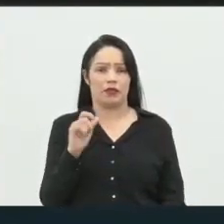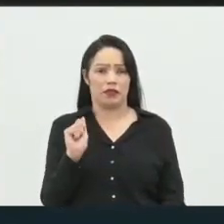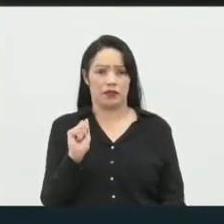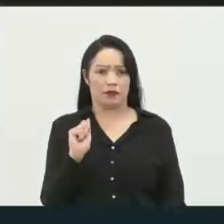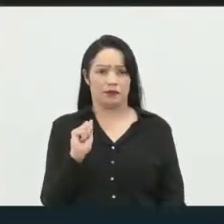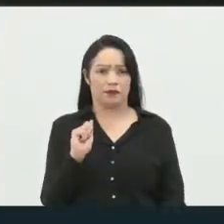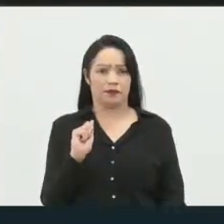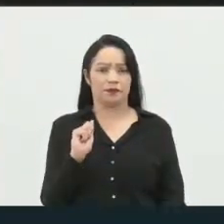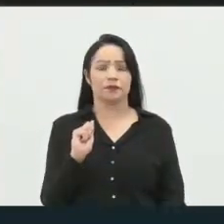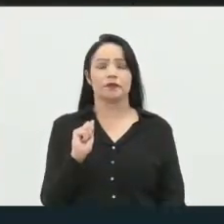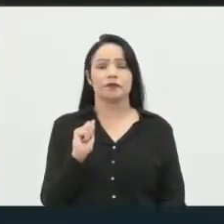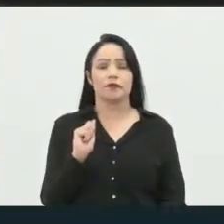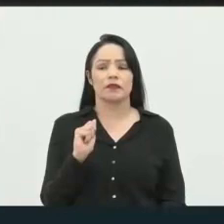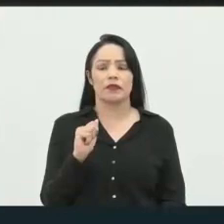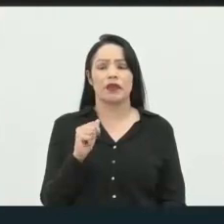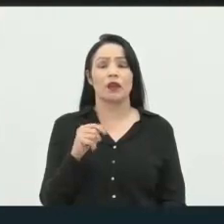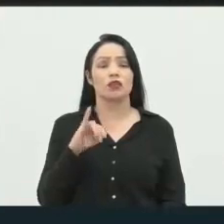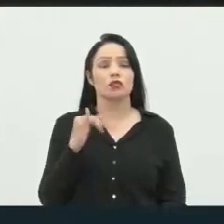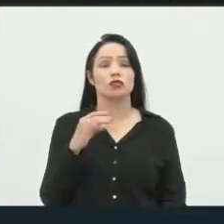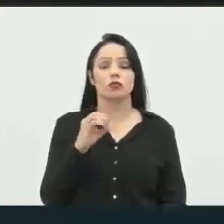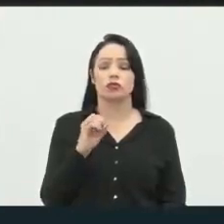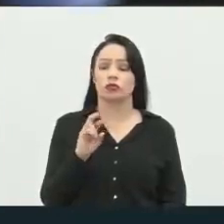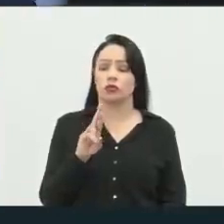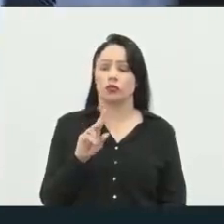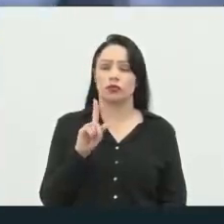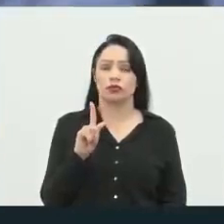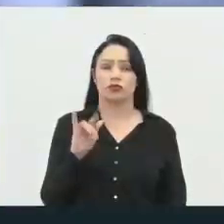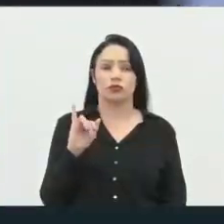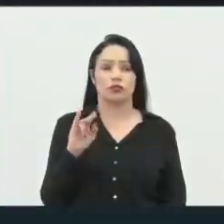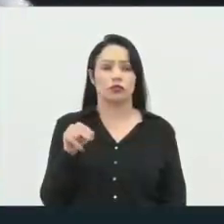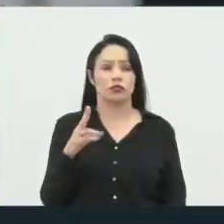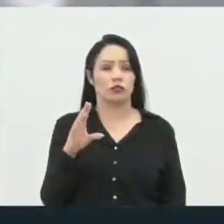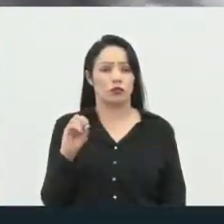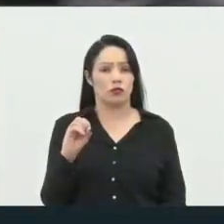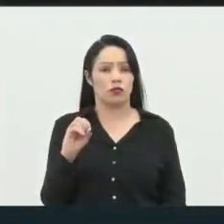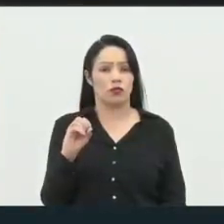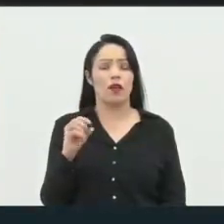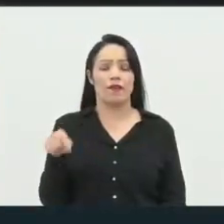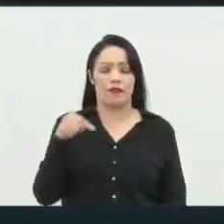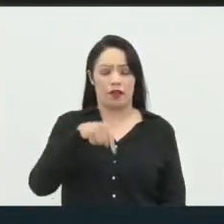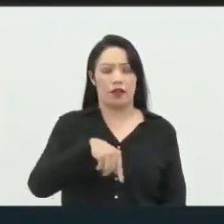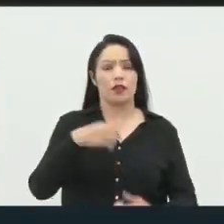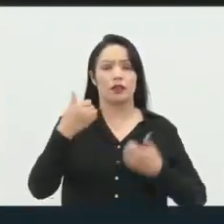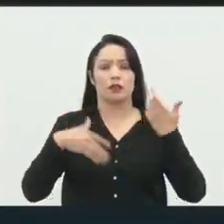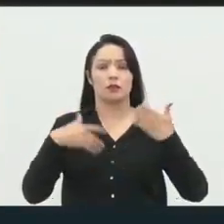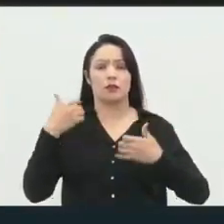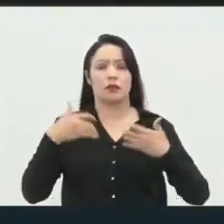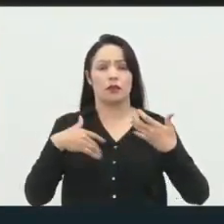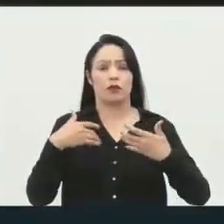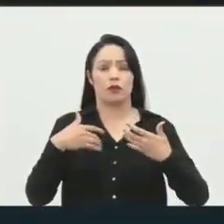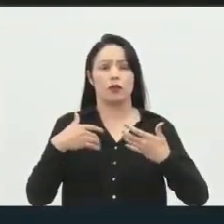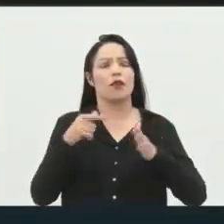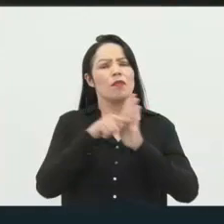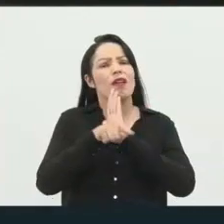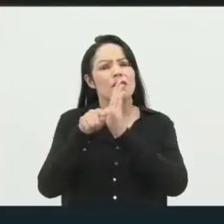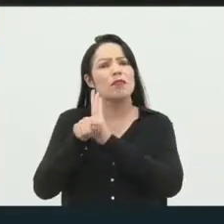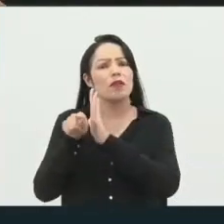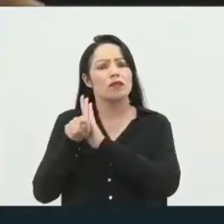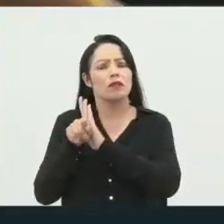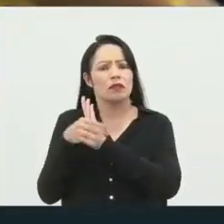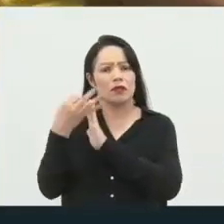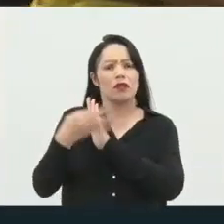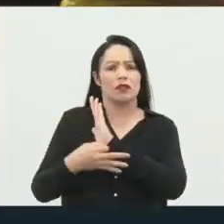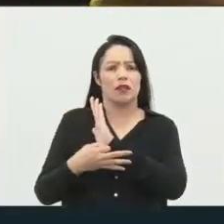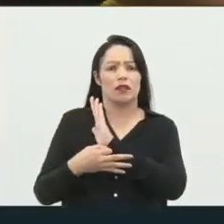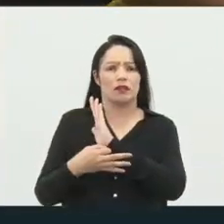Jorginho veio aqui fez uma cobrança ele tá certo ele fez uma cobrança e o que eu cobro sempre se